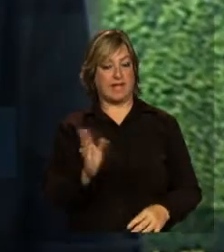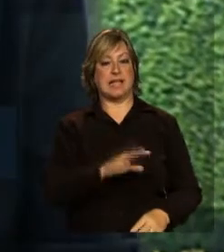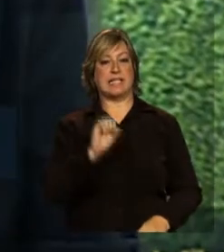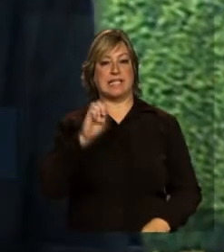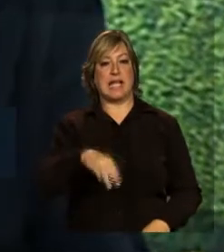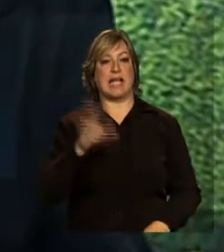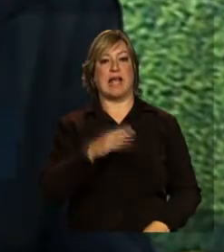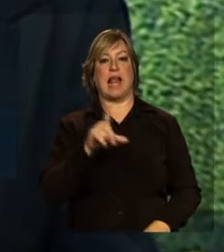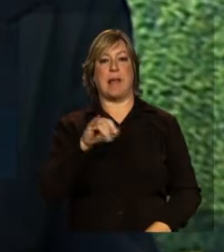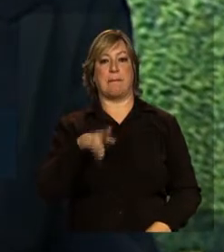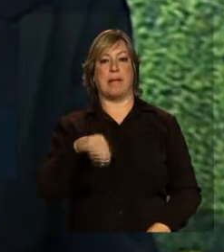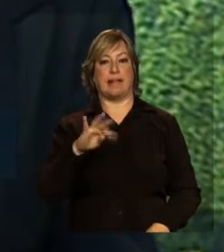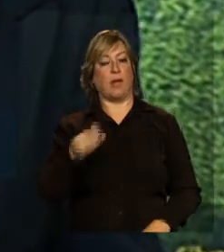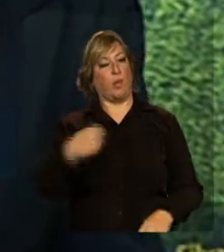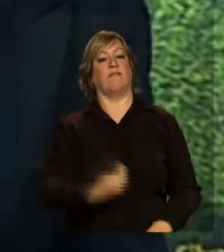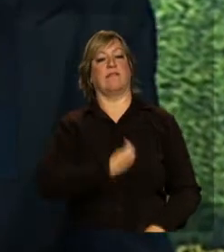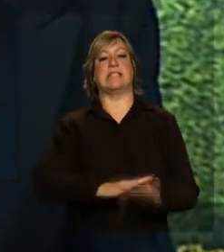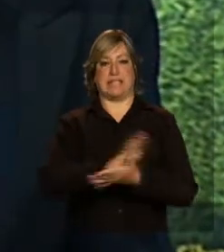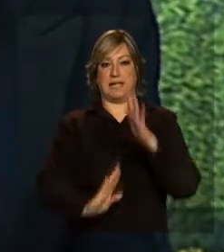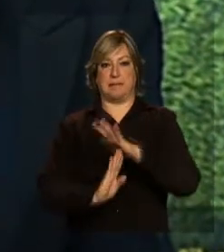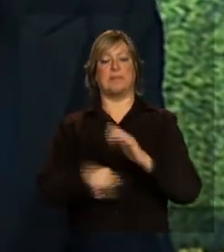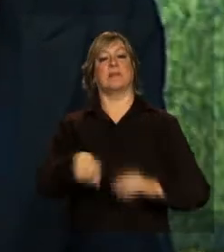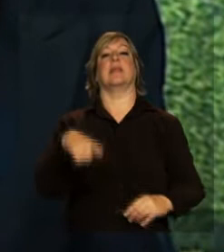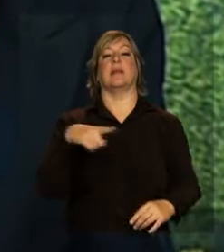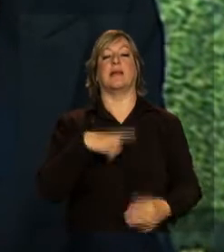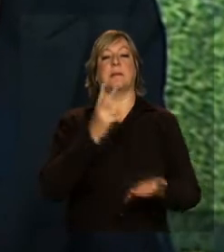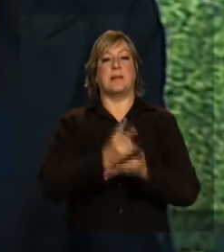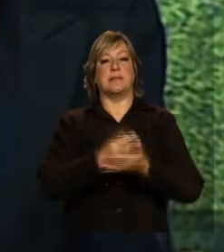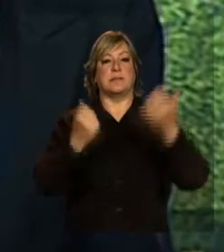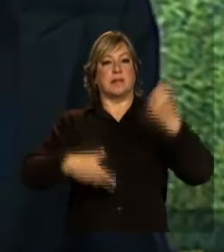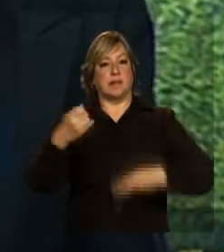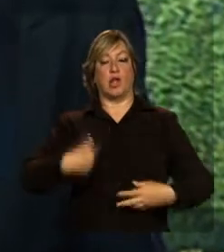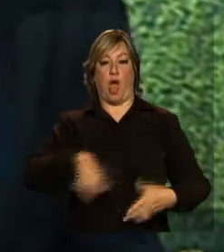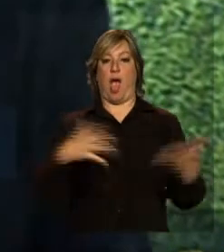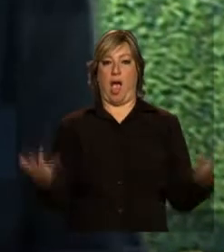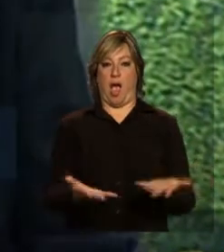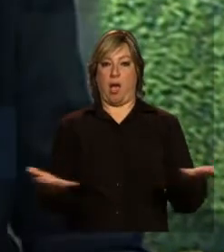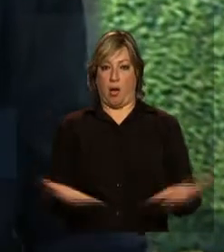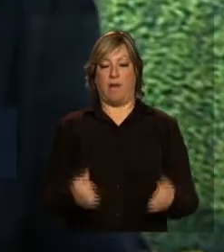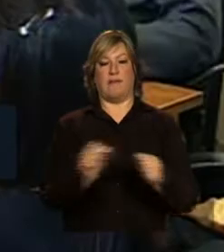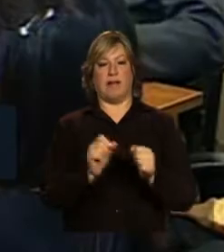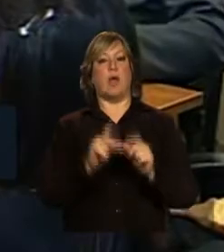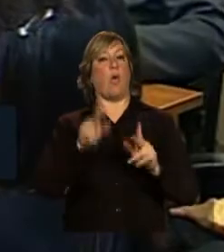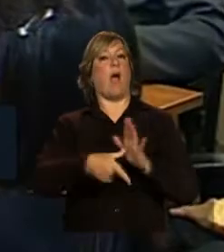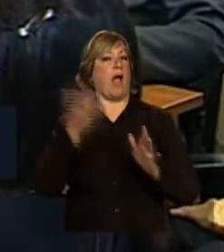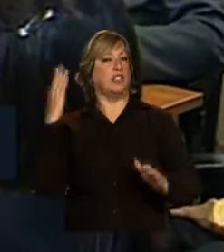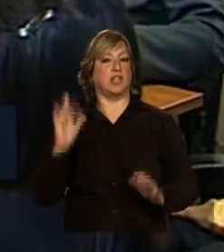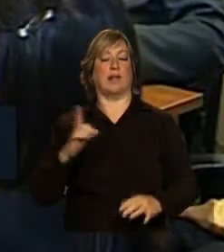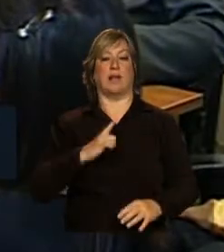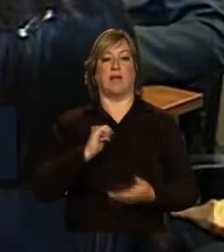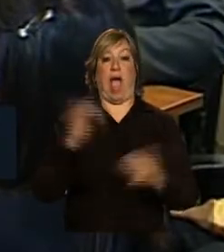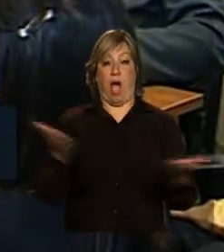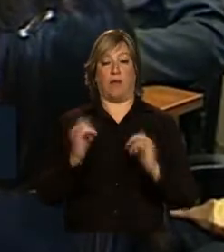Conselho Nacional, previamente, no último dia 14, teve acesso à mesma apresentação que nós, neste momento, fazemos à sociedade